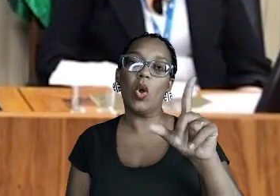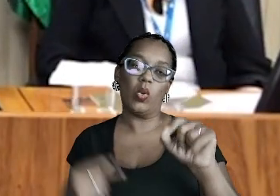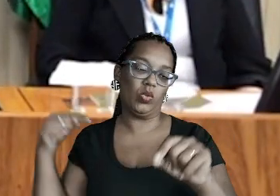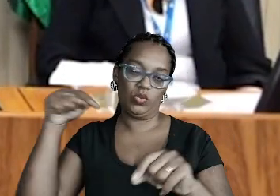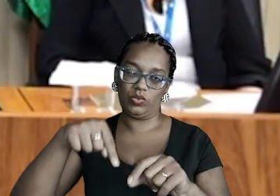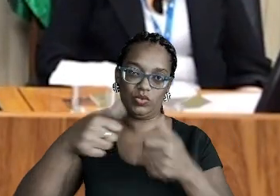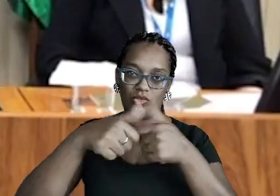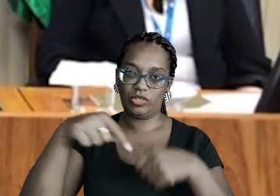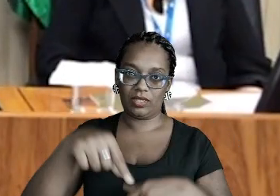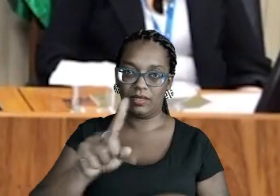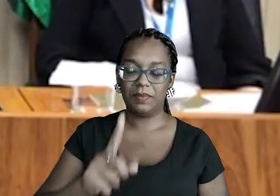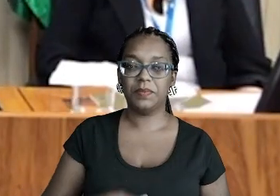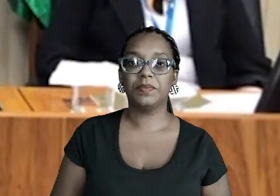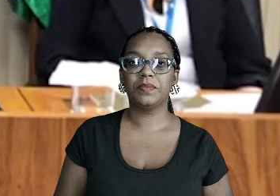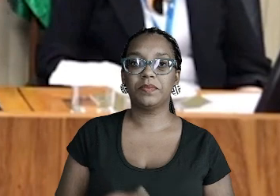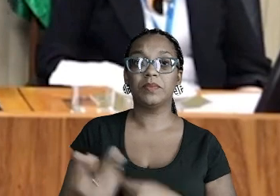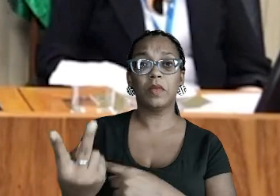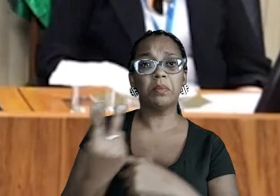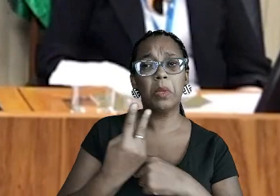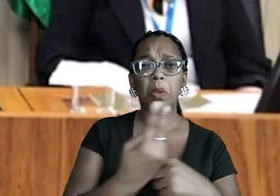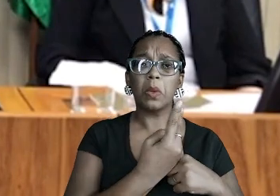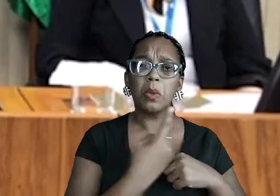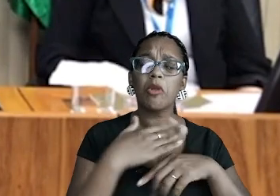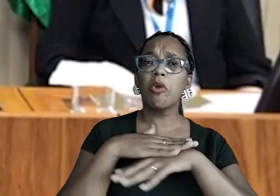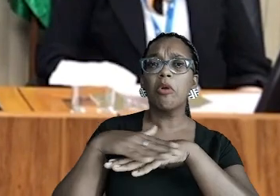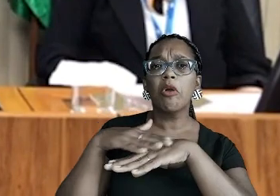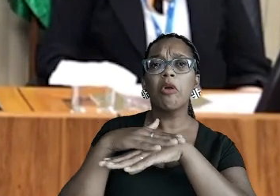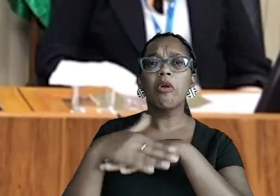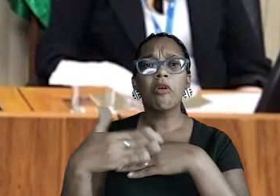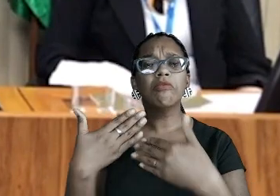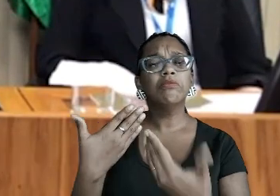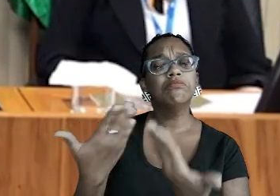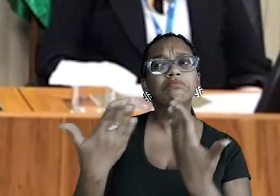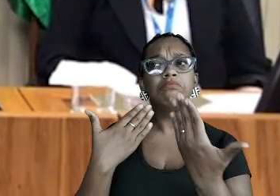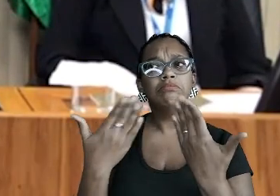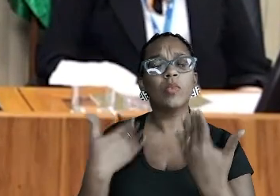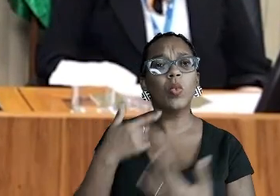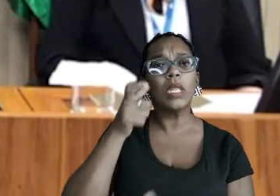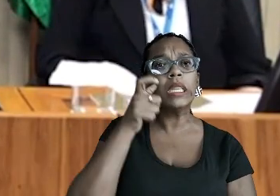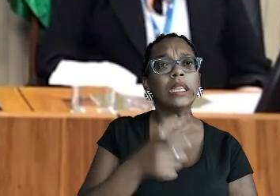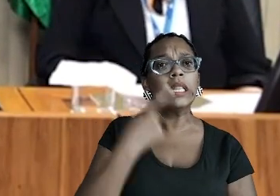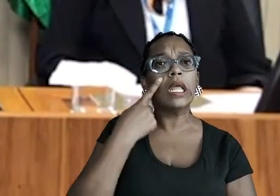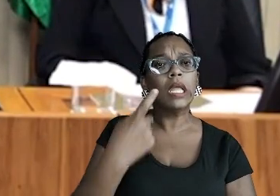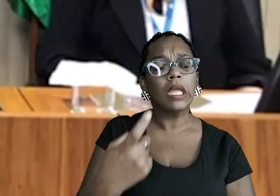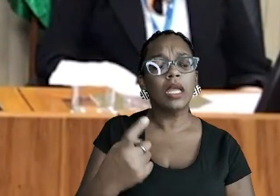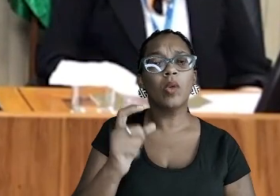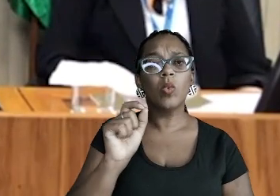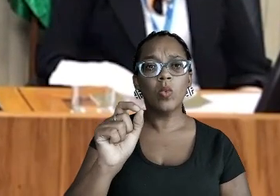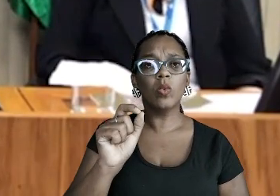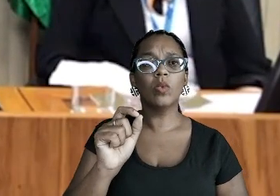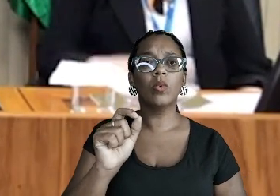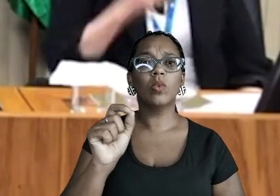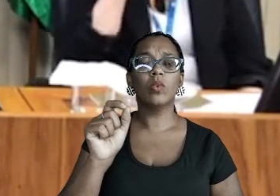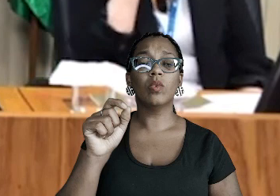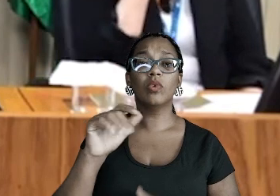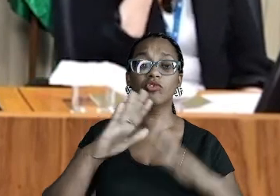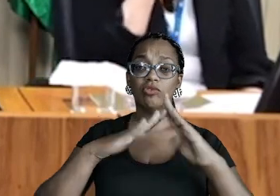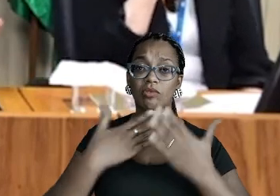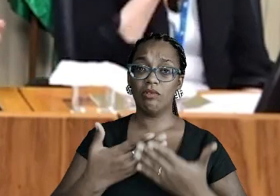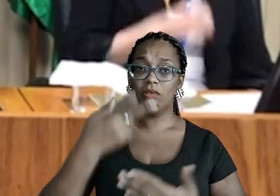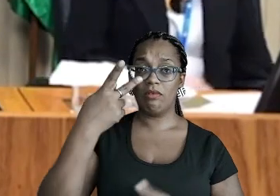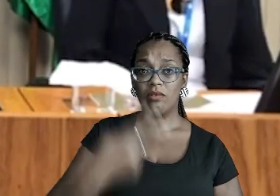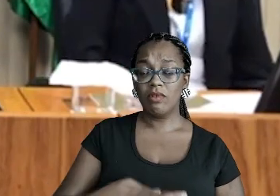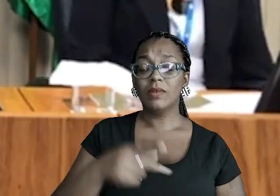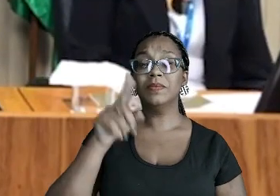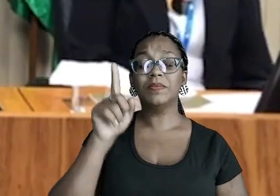não tá aqui me procuraram nós conversamos eu interesse da da escola